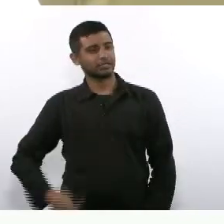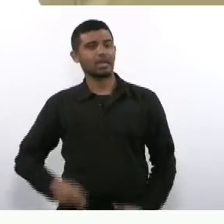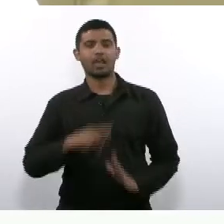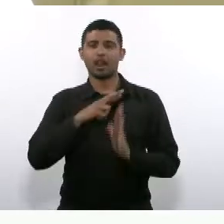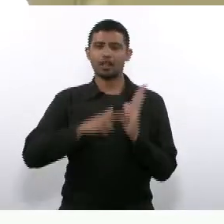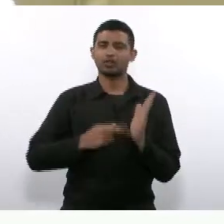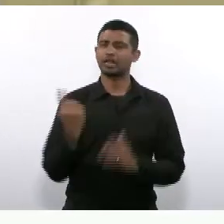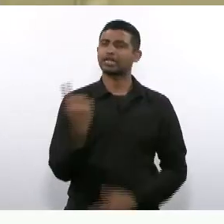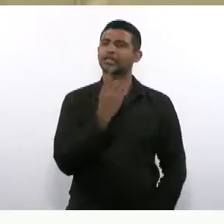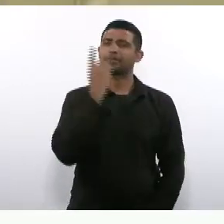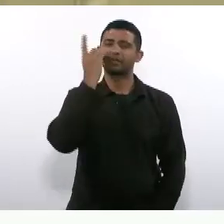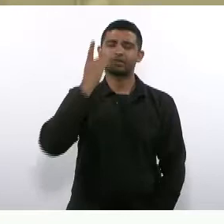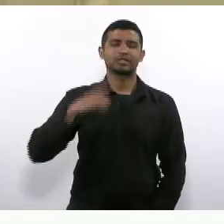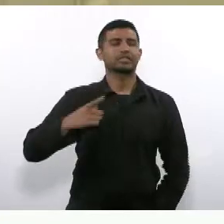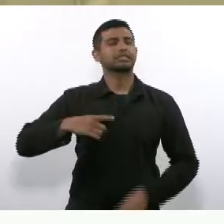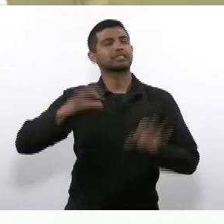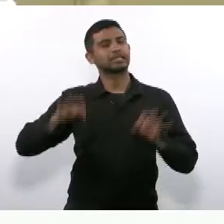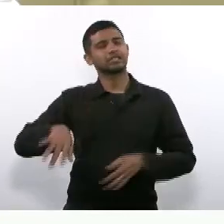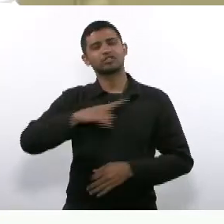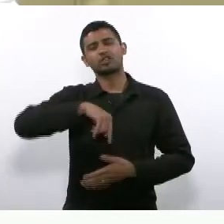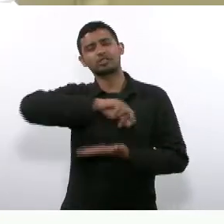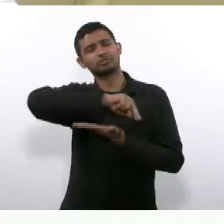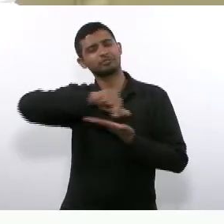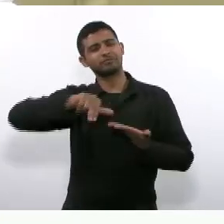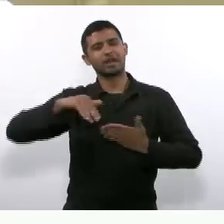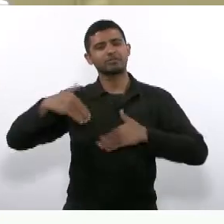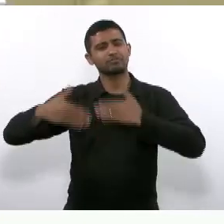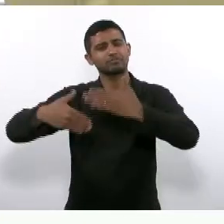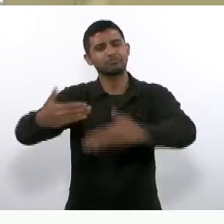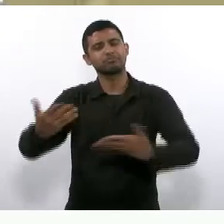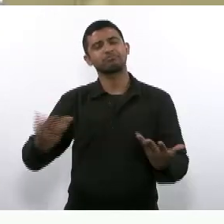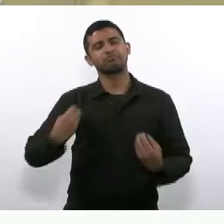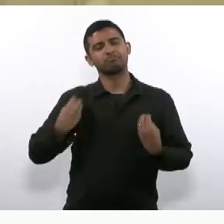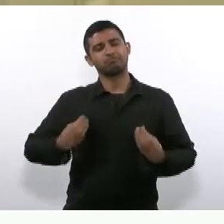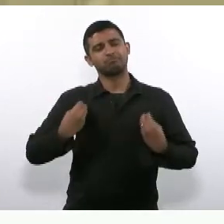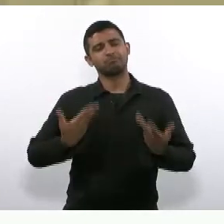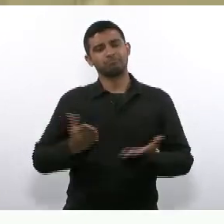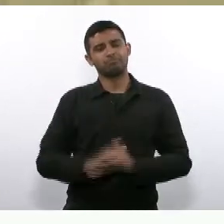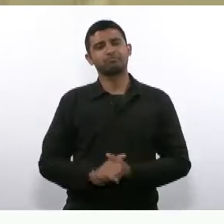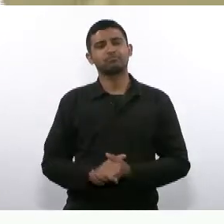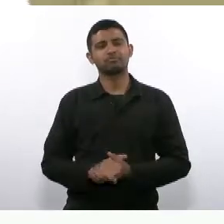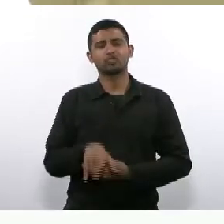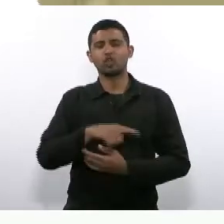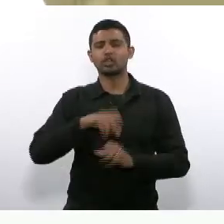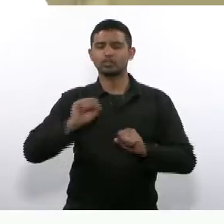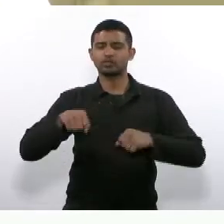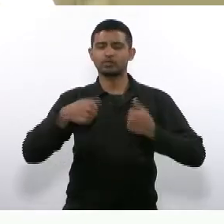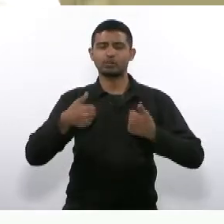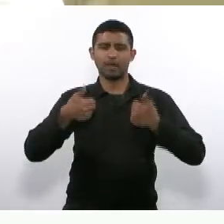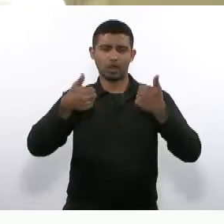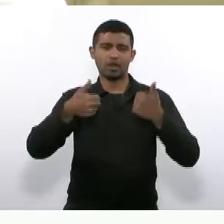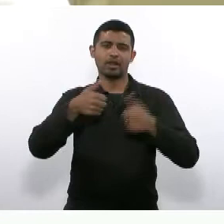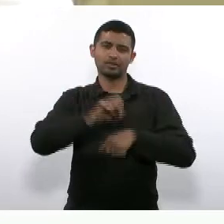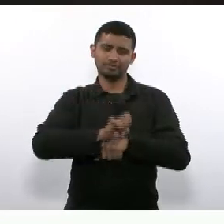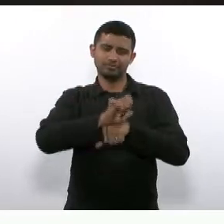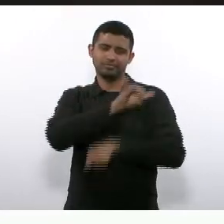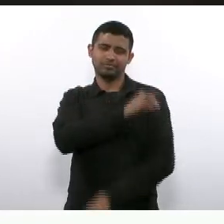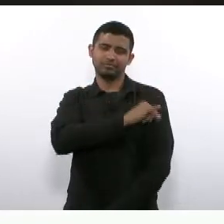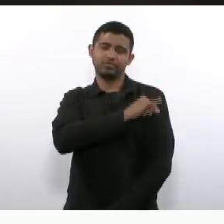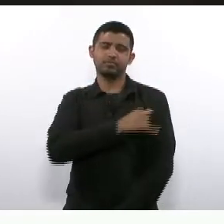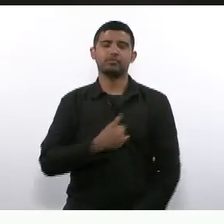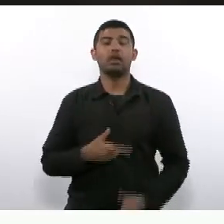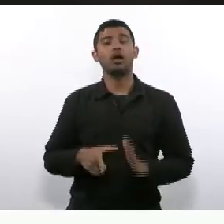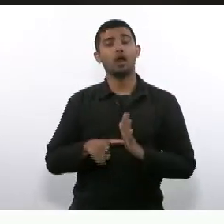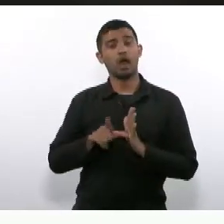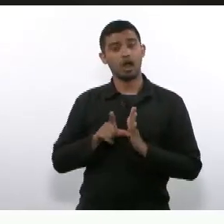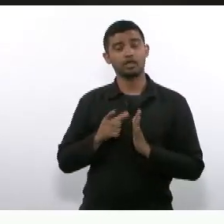tenho certeza que levaremos adiante muitas das coisas aqui que debatemos e temos a melhorar no nosso Estado. Eu queria,